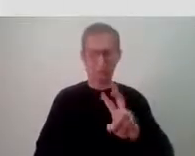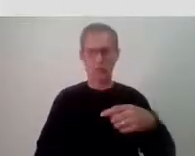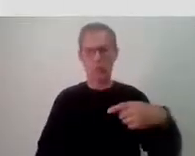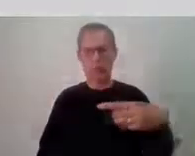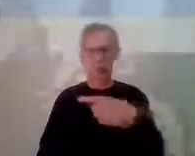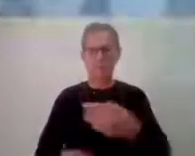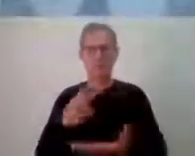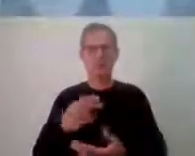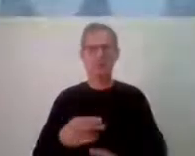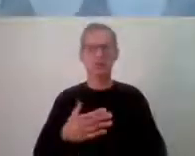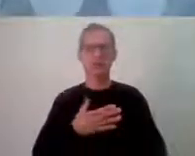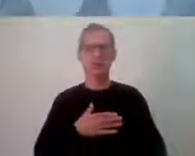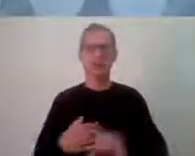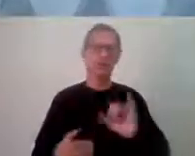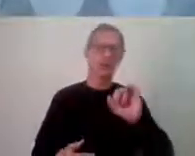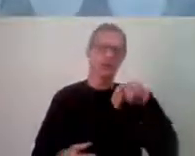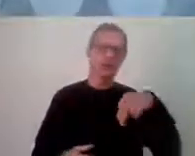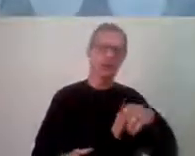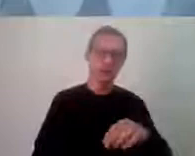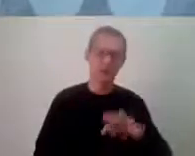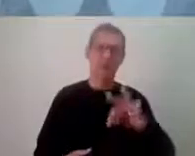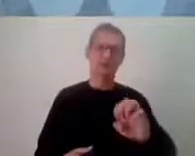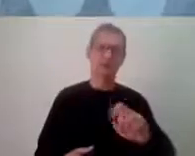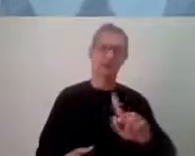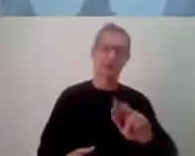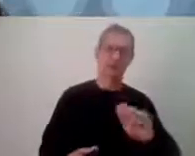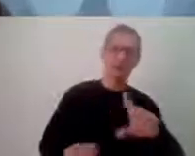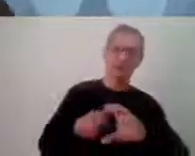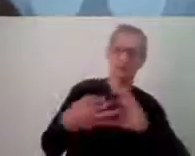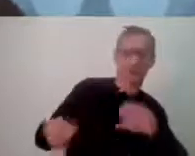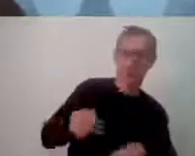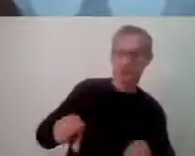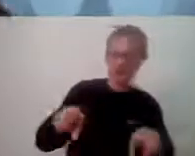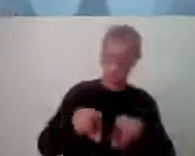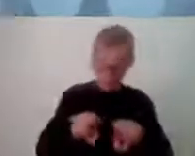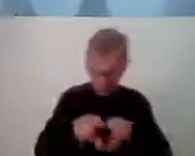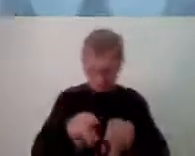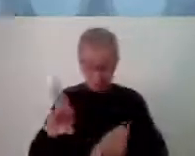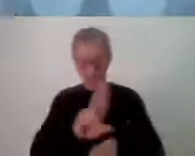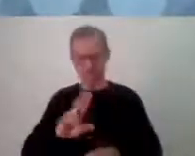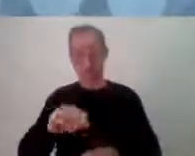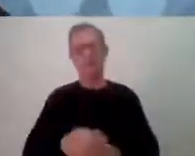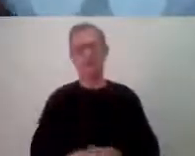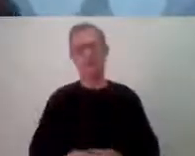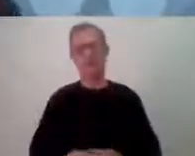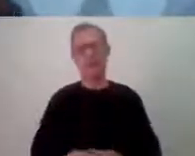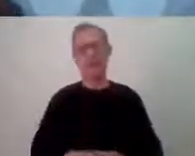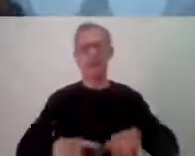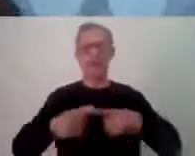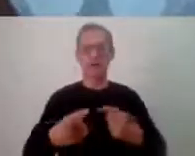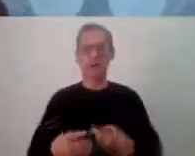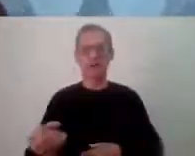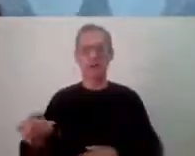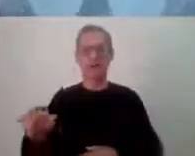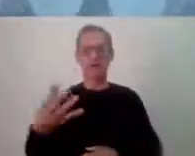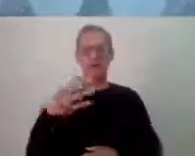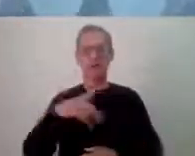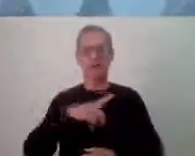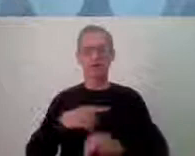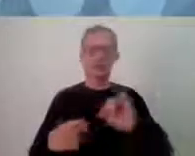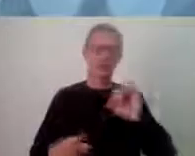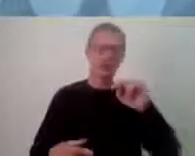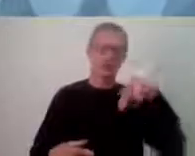subtrações das minhas integrais. Essas são algumas propriedades que você pode utilizar. Então, se apareceu para você uma